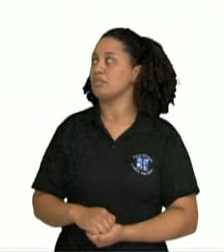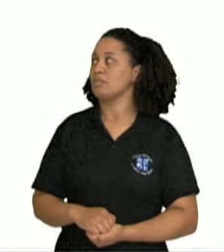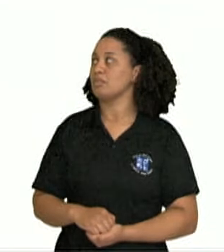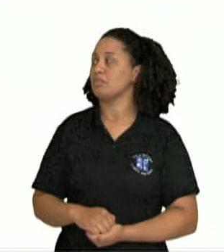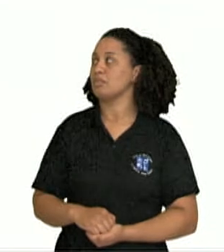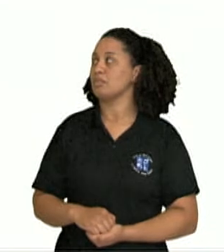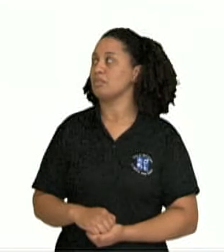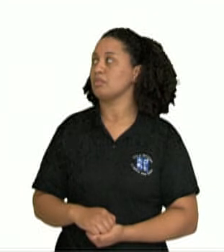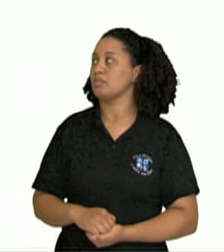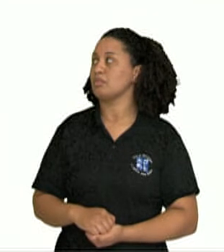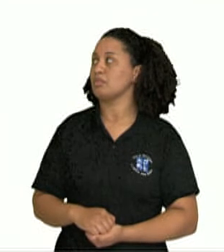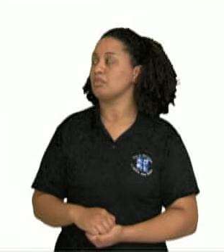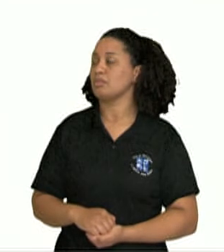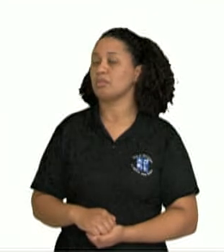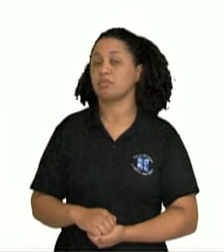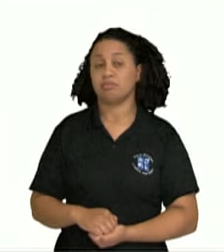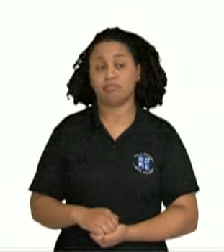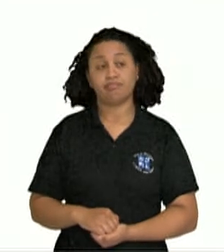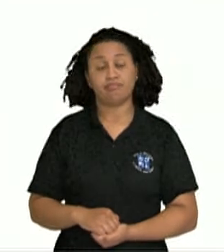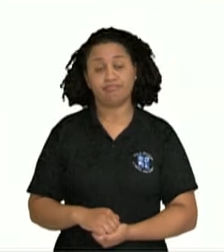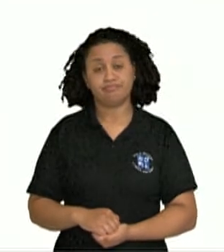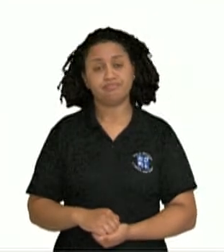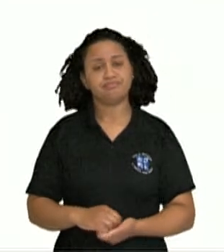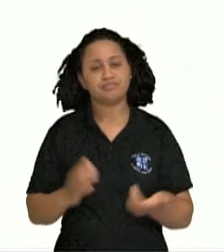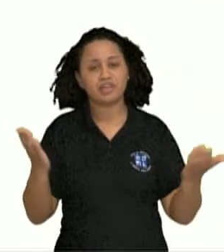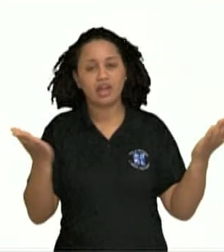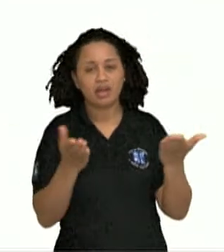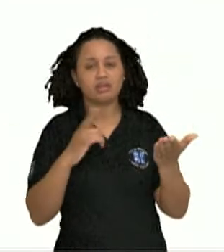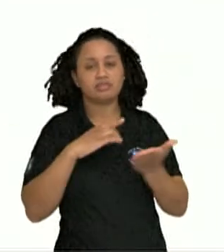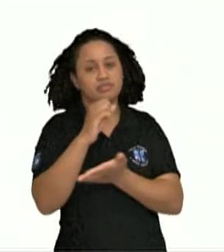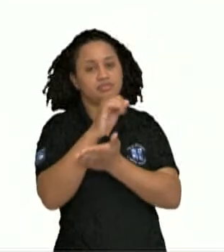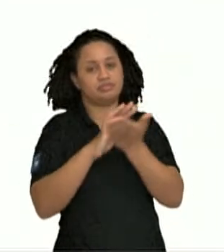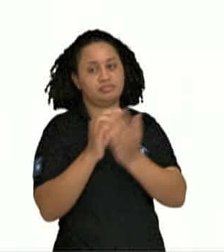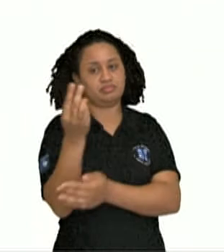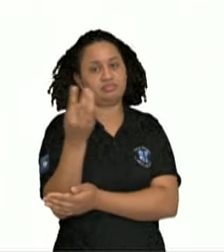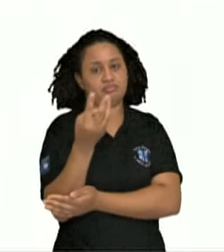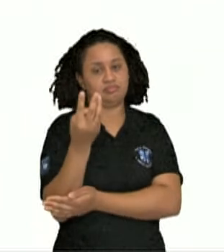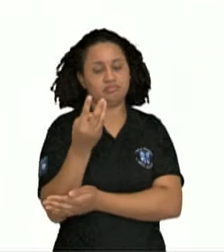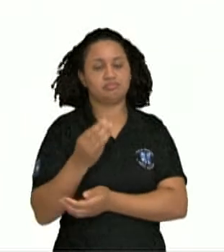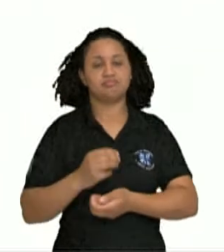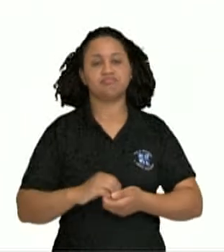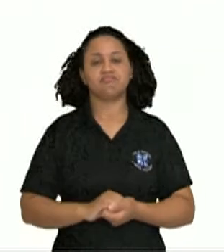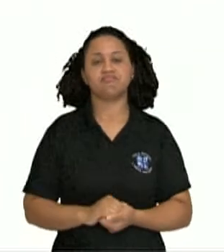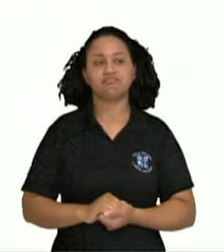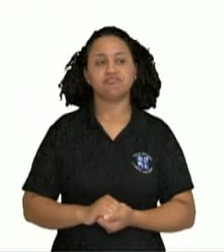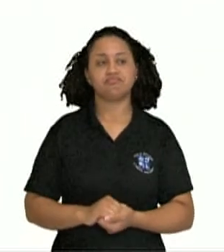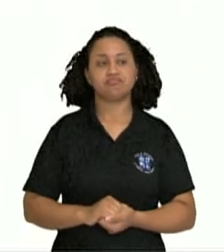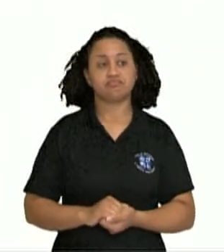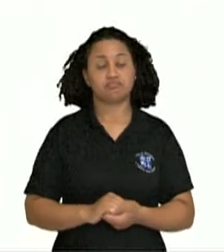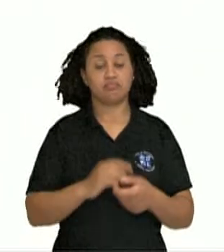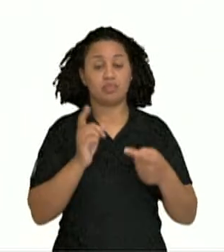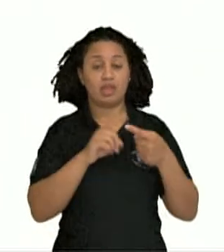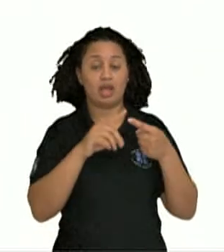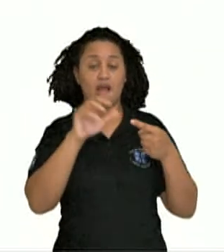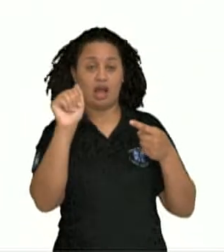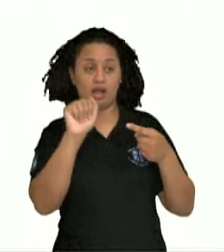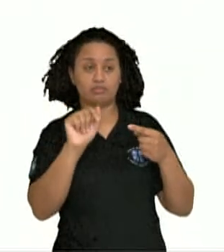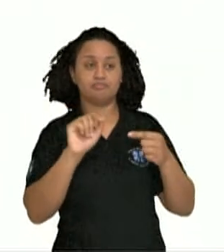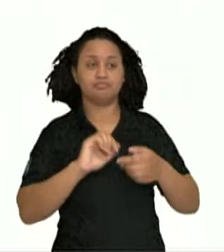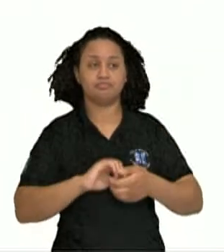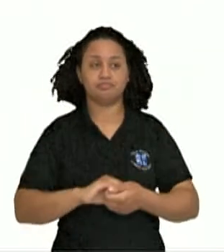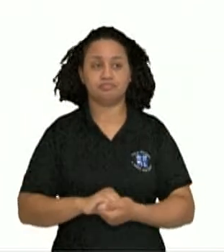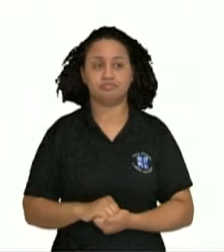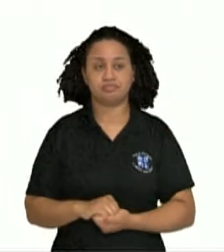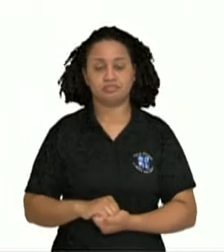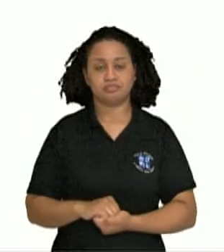eu te quero. Agora nós temos a atividade 3. Na questão A, em el poema,